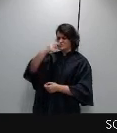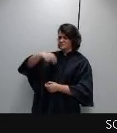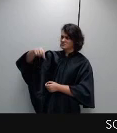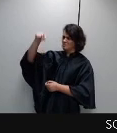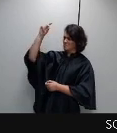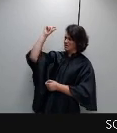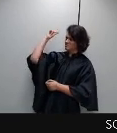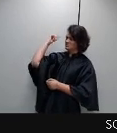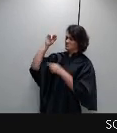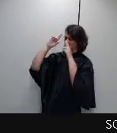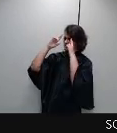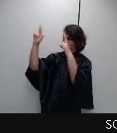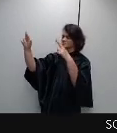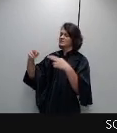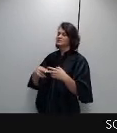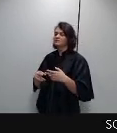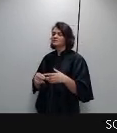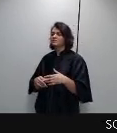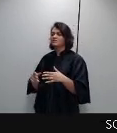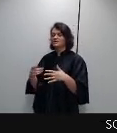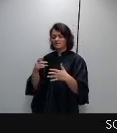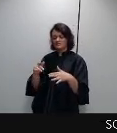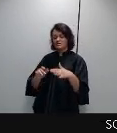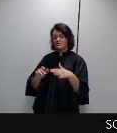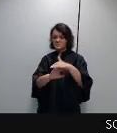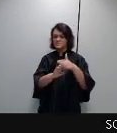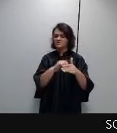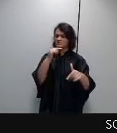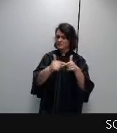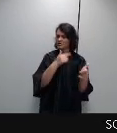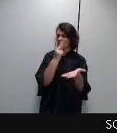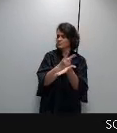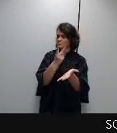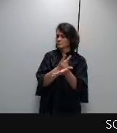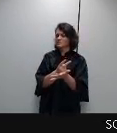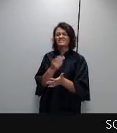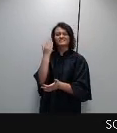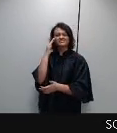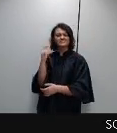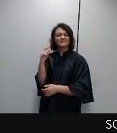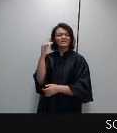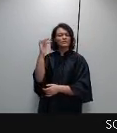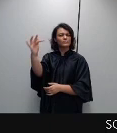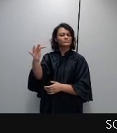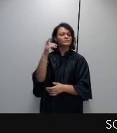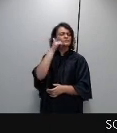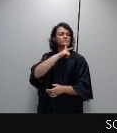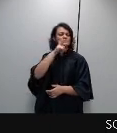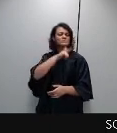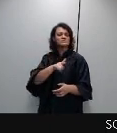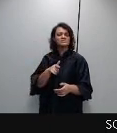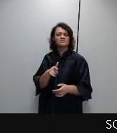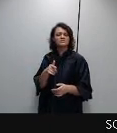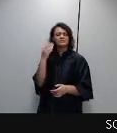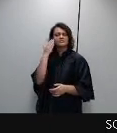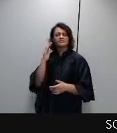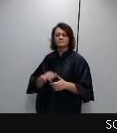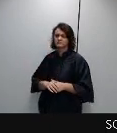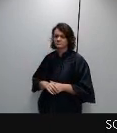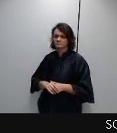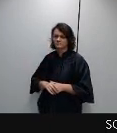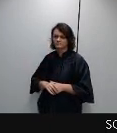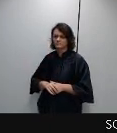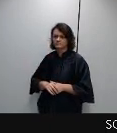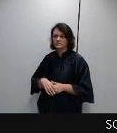operacionalidade das empresas a compreensão do alcance desse pensamento talvez eu possa ser obtida se for